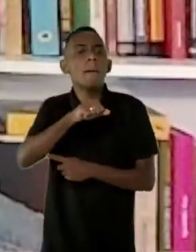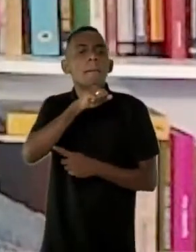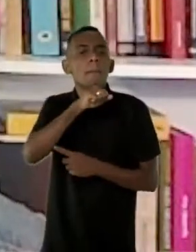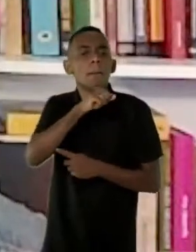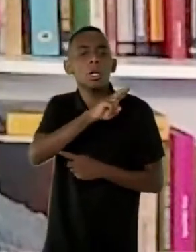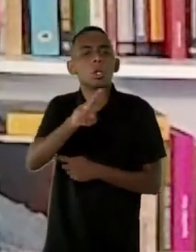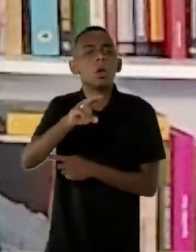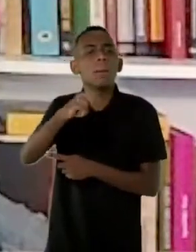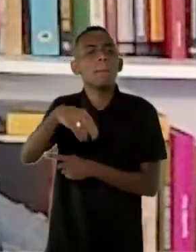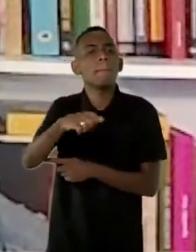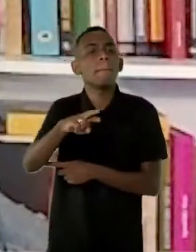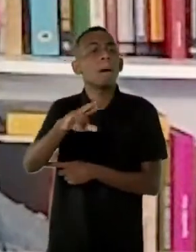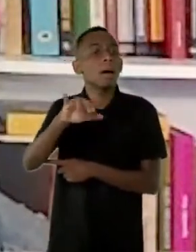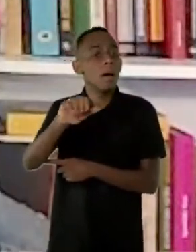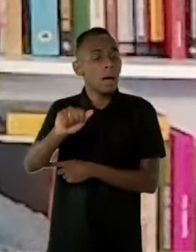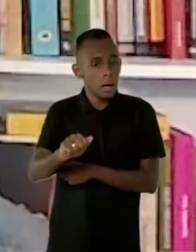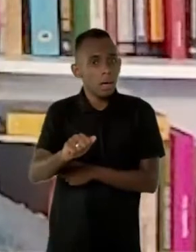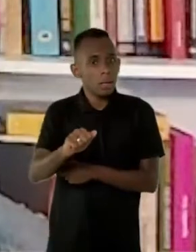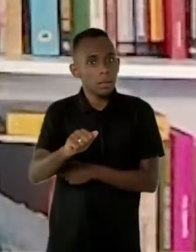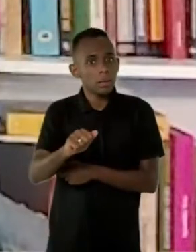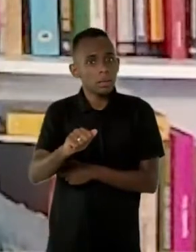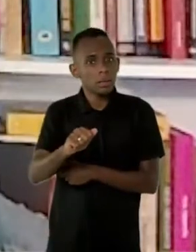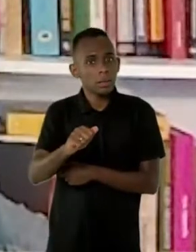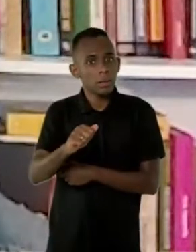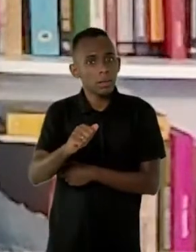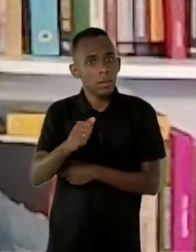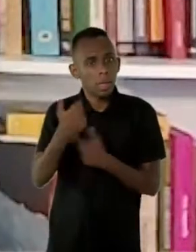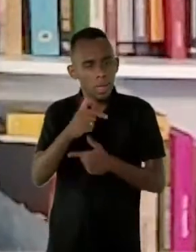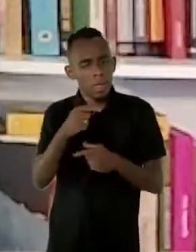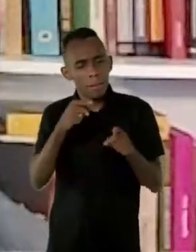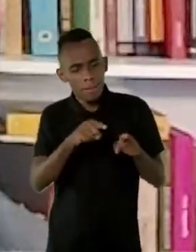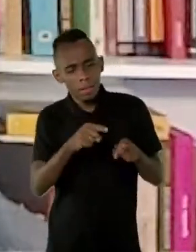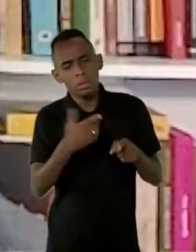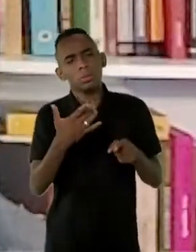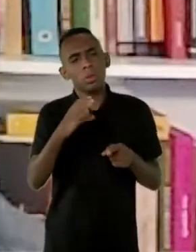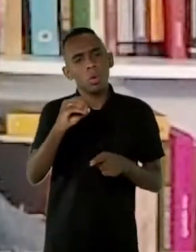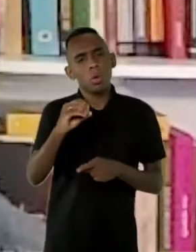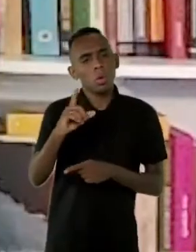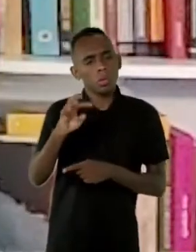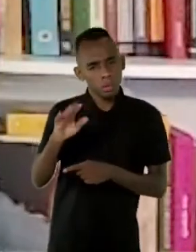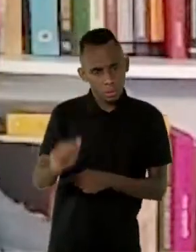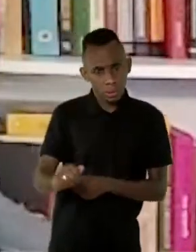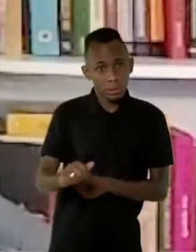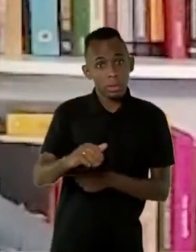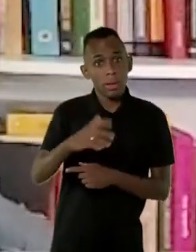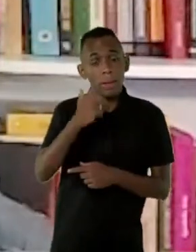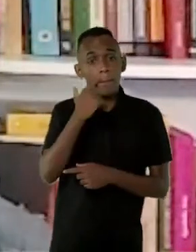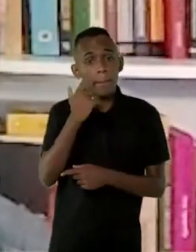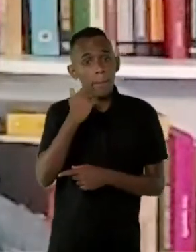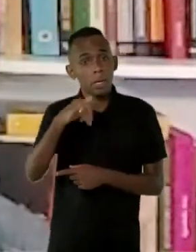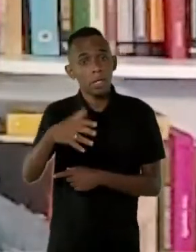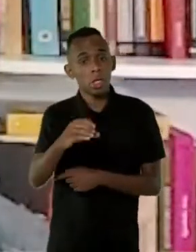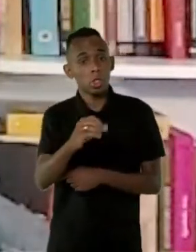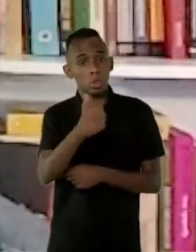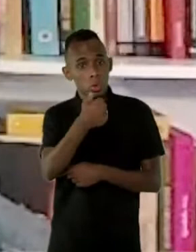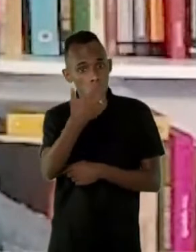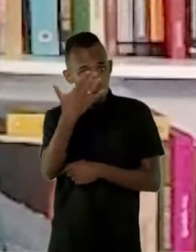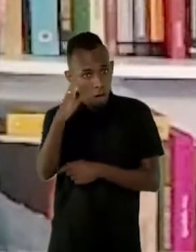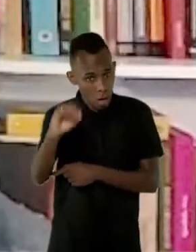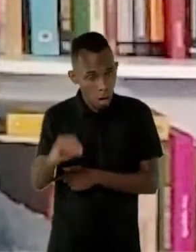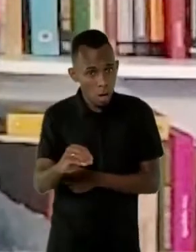Carolina de Jesus, tinha o apelido de Cota, e o pai João Veloso, que é da cidade de Araxá,